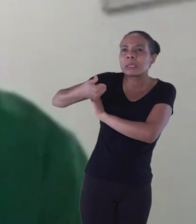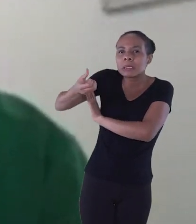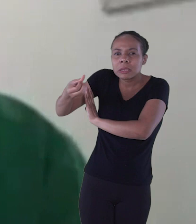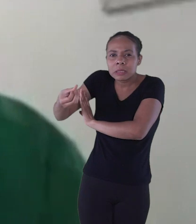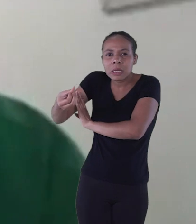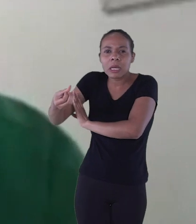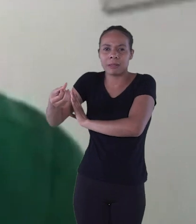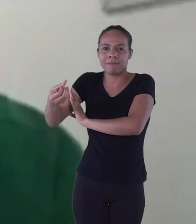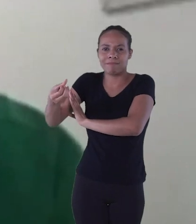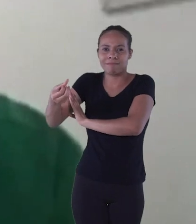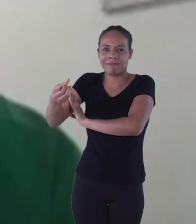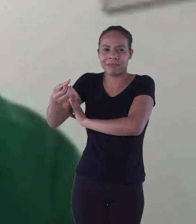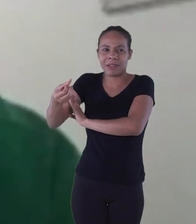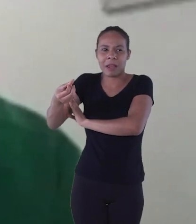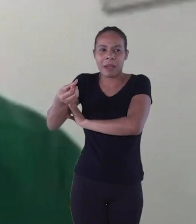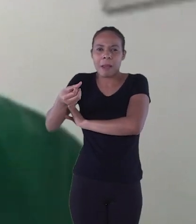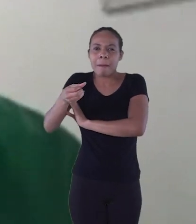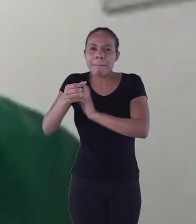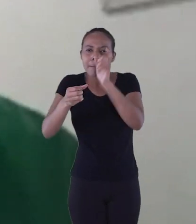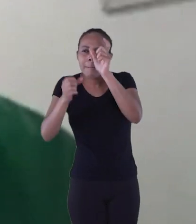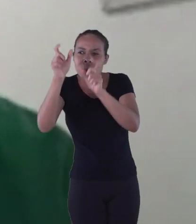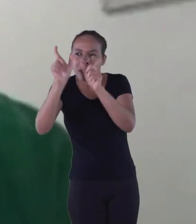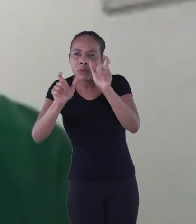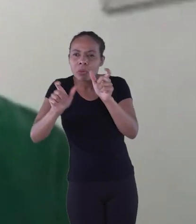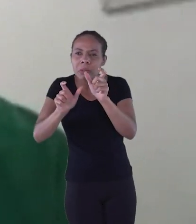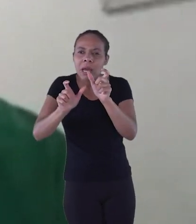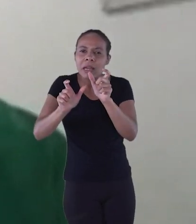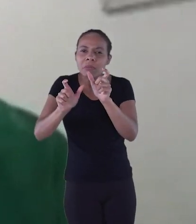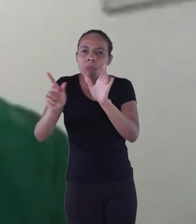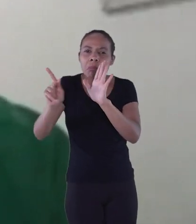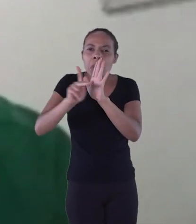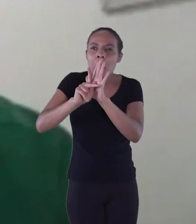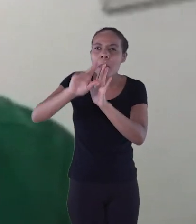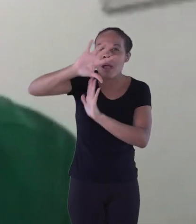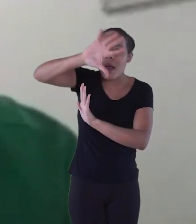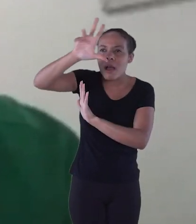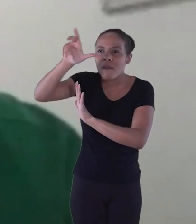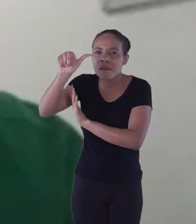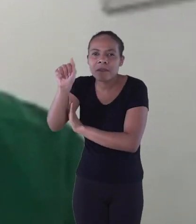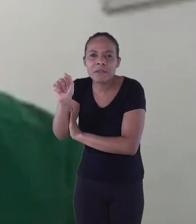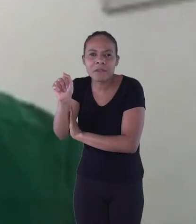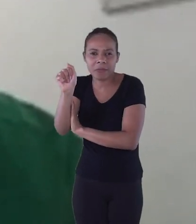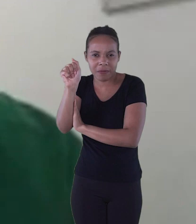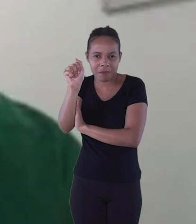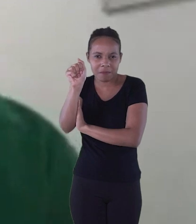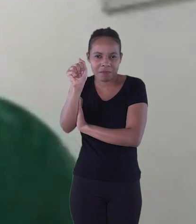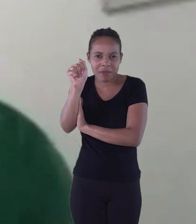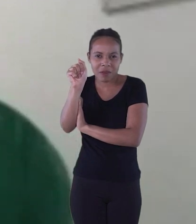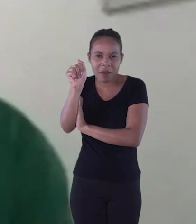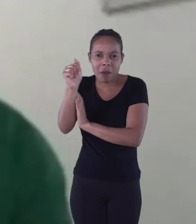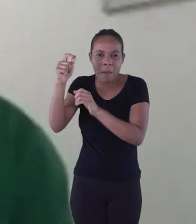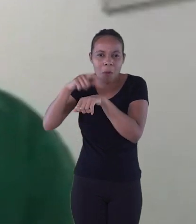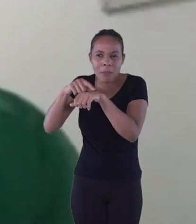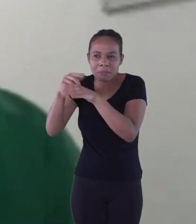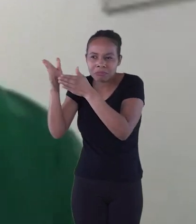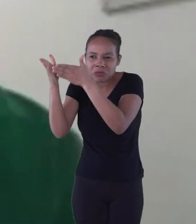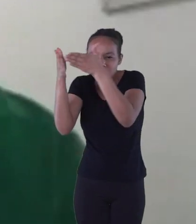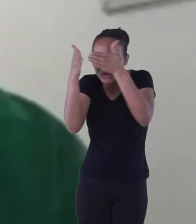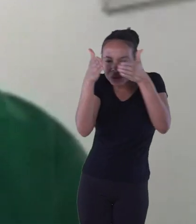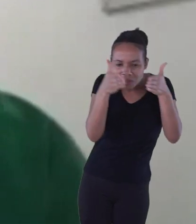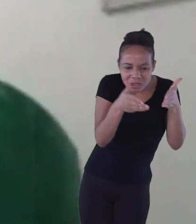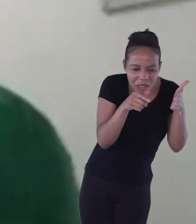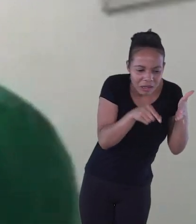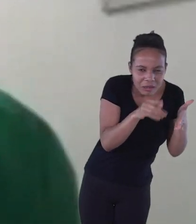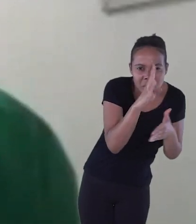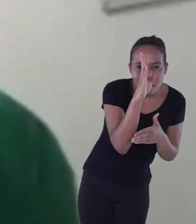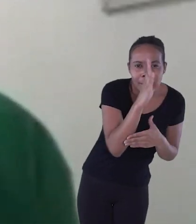litoral africano, um personagem dentro do navio negreiro, um personagem nos seus primeiros dias chegando ao Brasil, um personagem chegando à